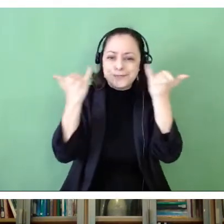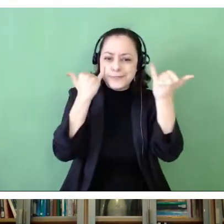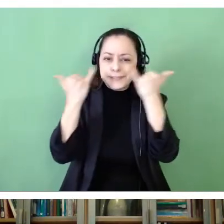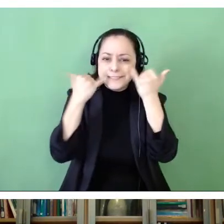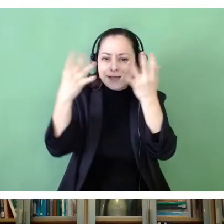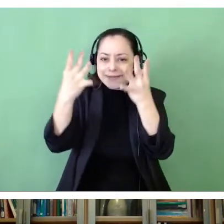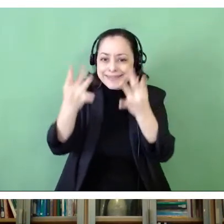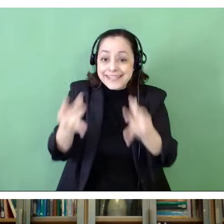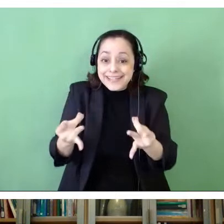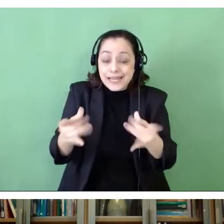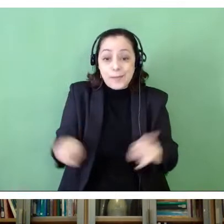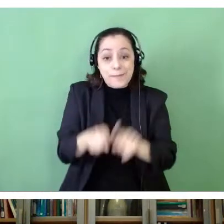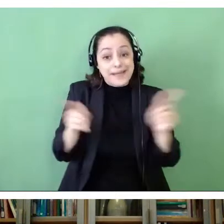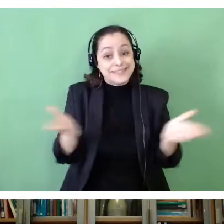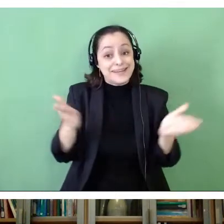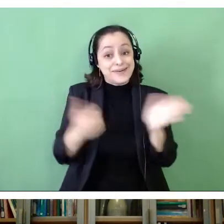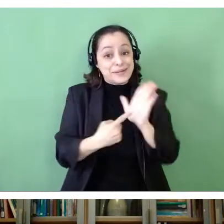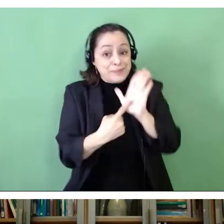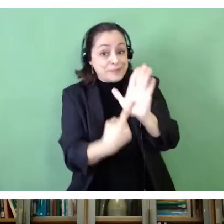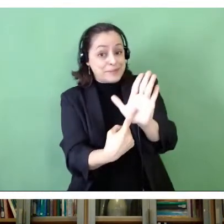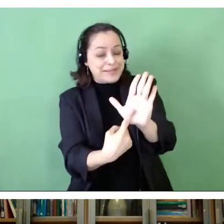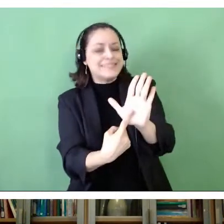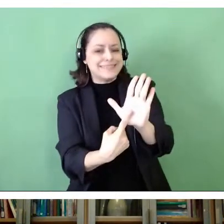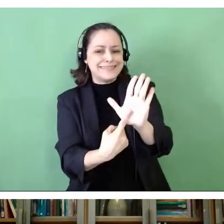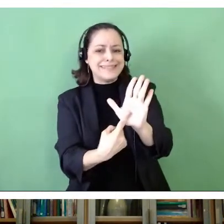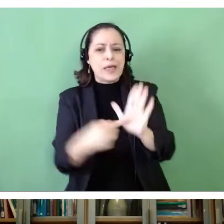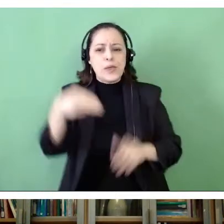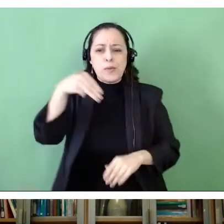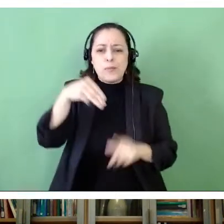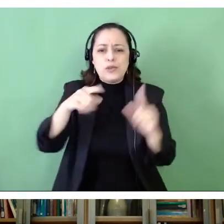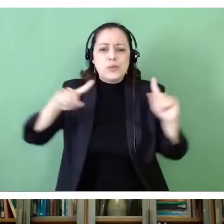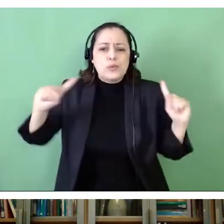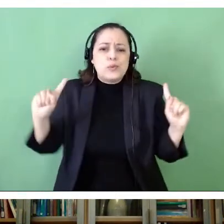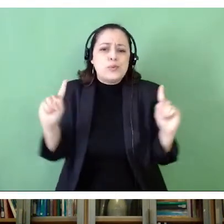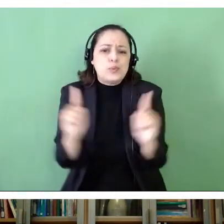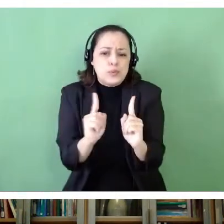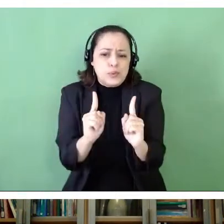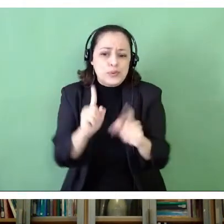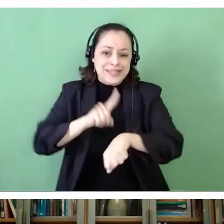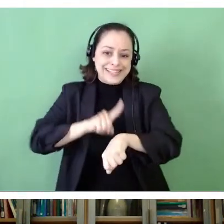sua tese, em alguns minutos, não é?